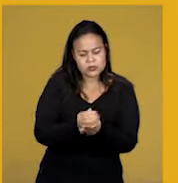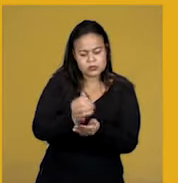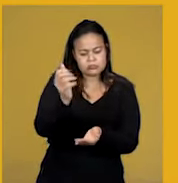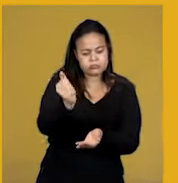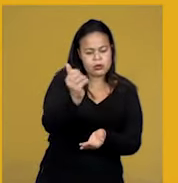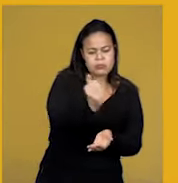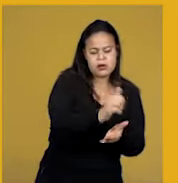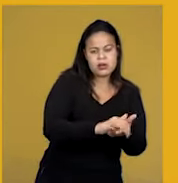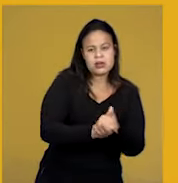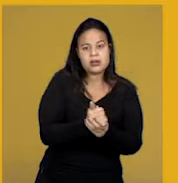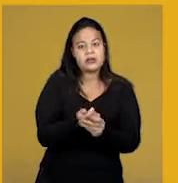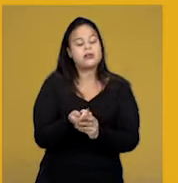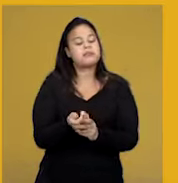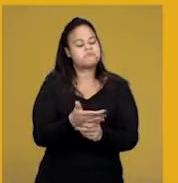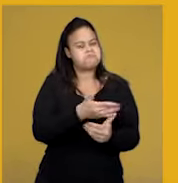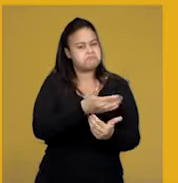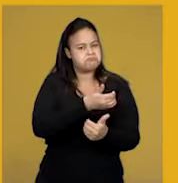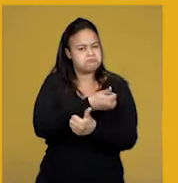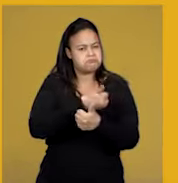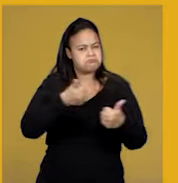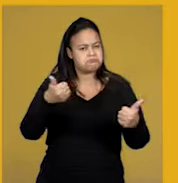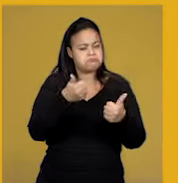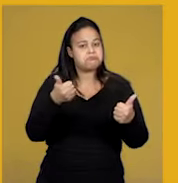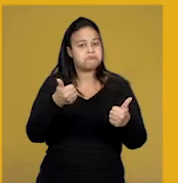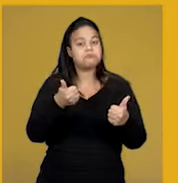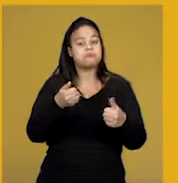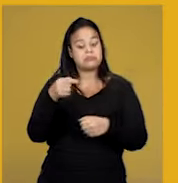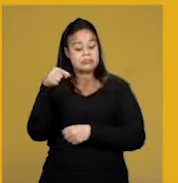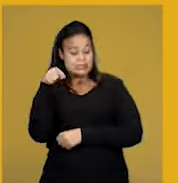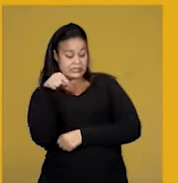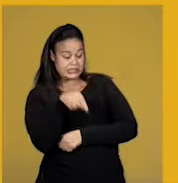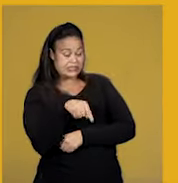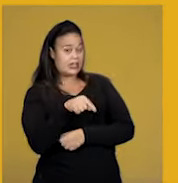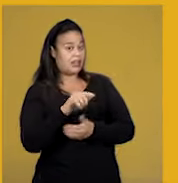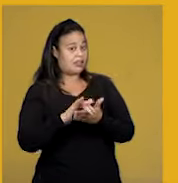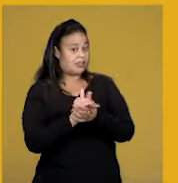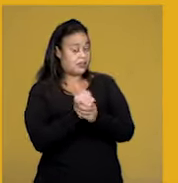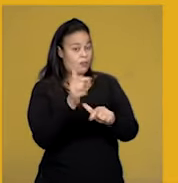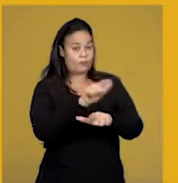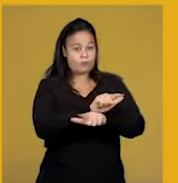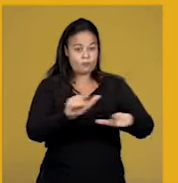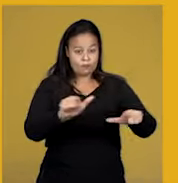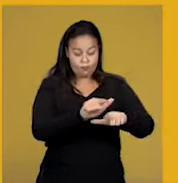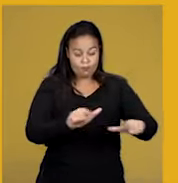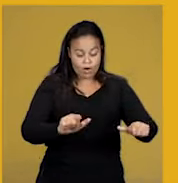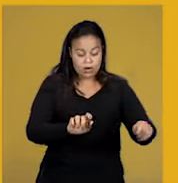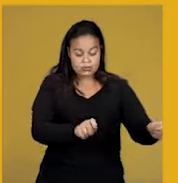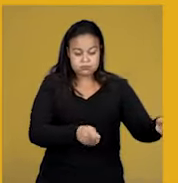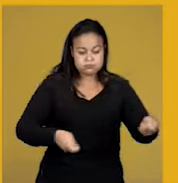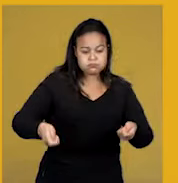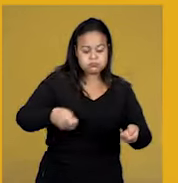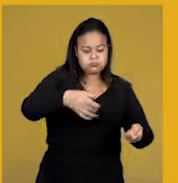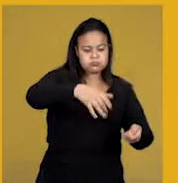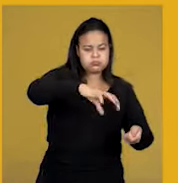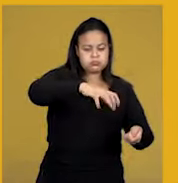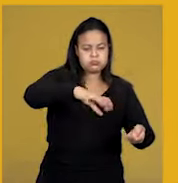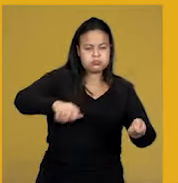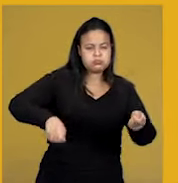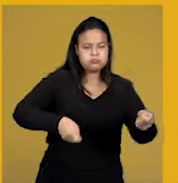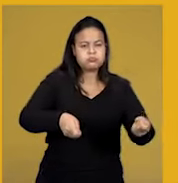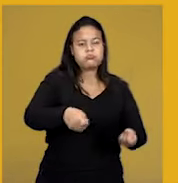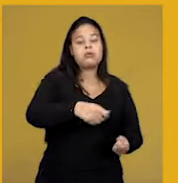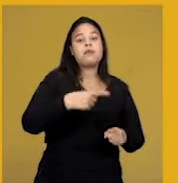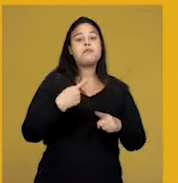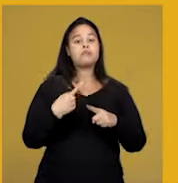detergente é bastante eficaz nesse tipo de limpeza. Qual limpeza? A limpeza da panela.